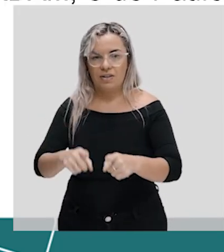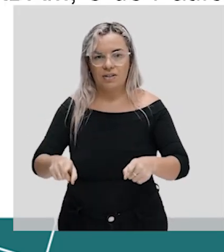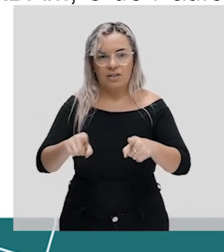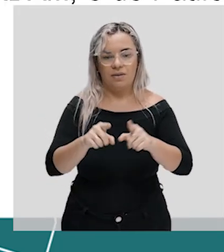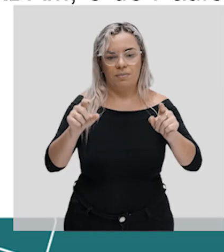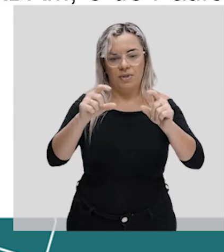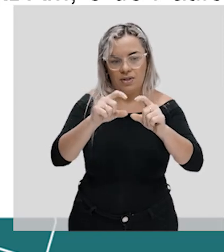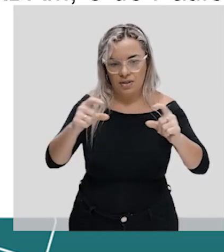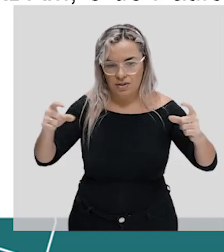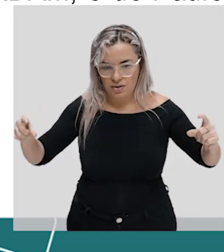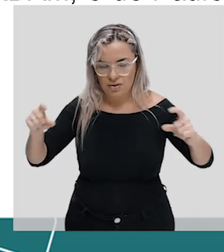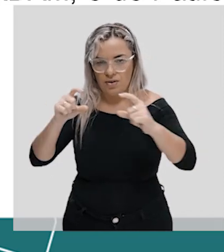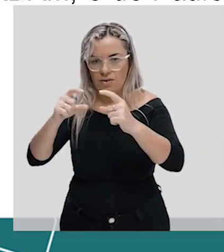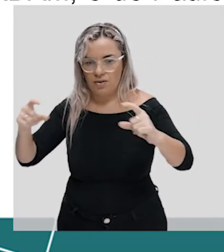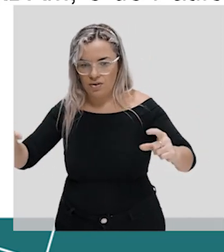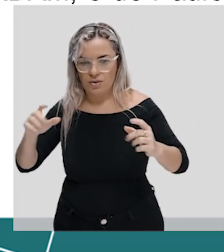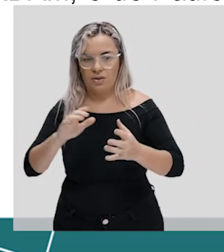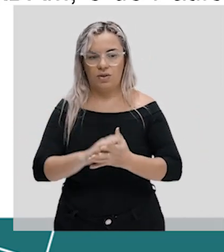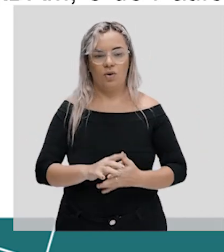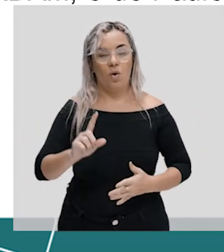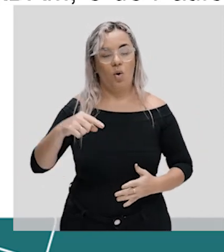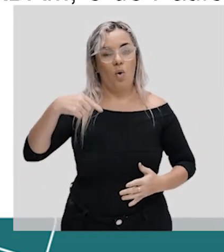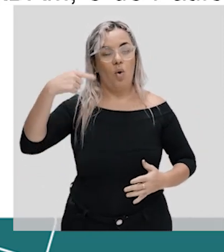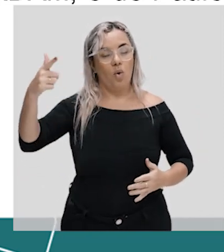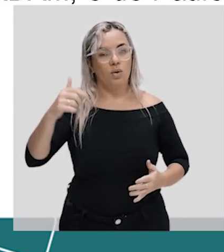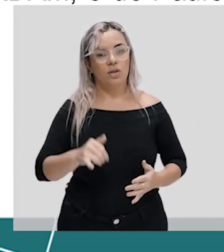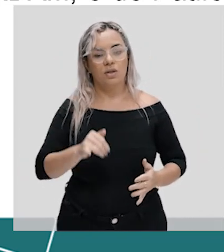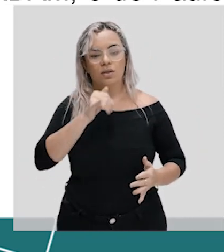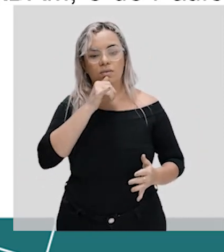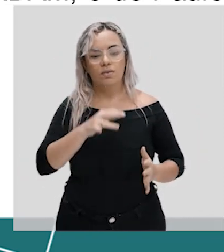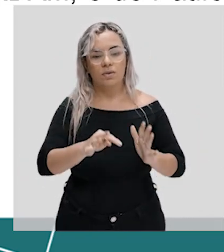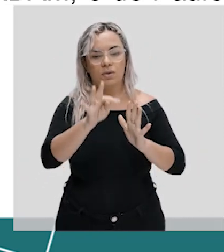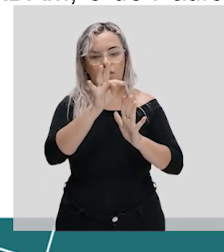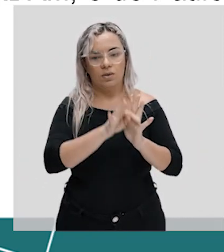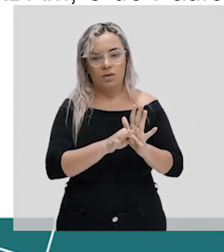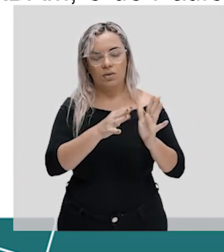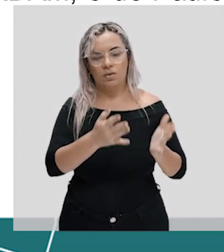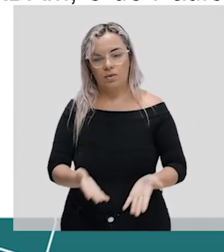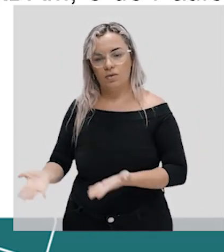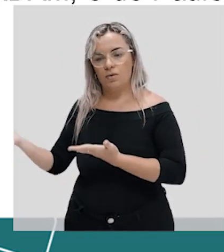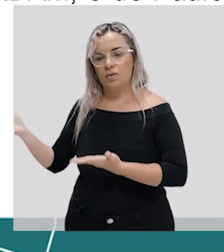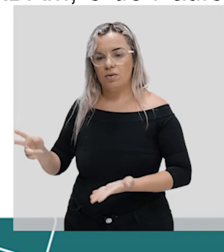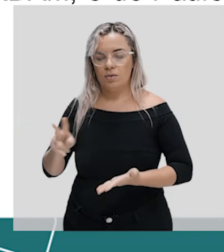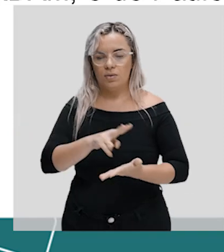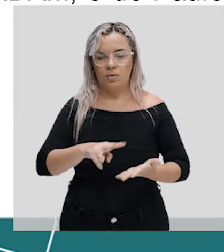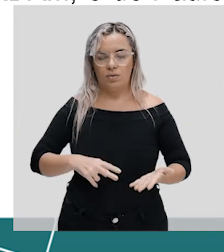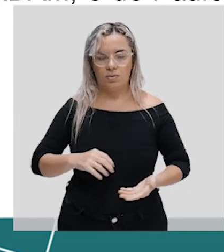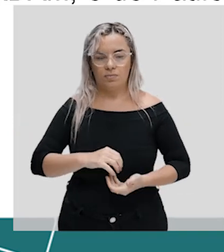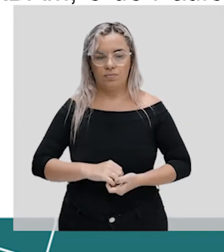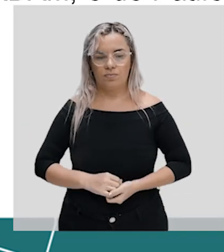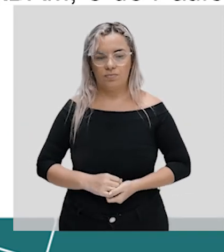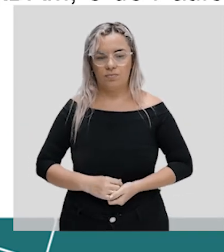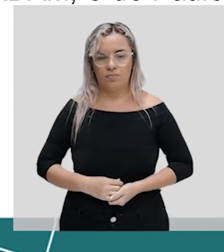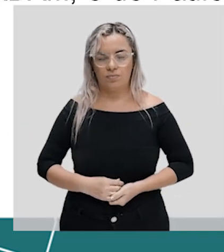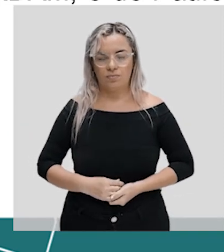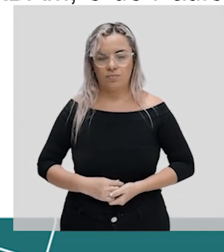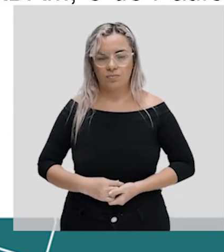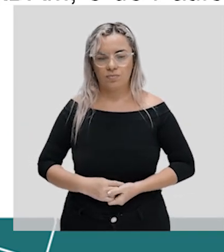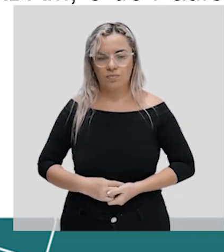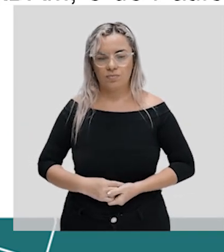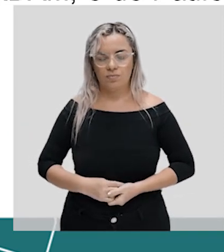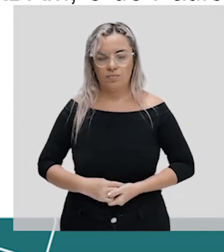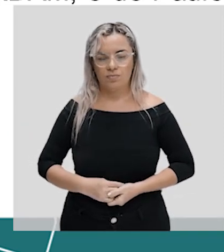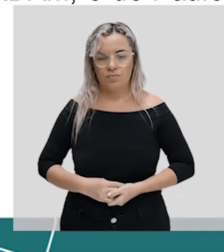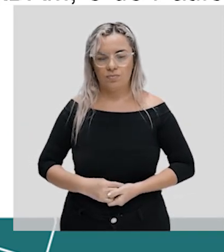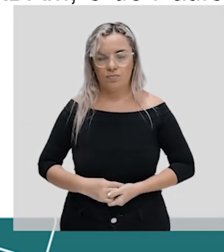aqui de sintaxe de regência, ó, o texto com cujas ideias os educadores concordam é de Paulo Freire. Ó. O texto